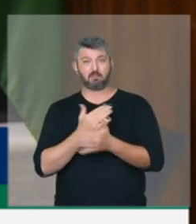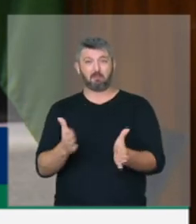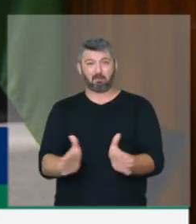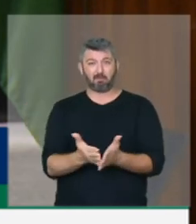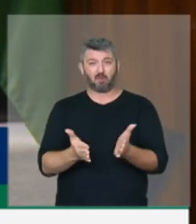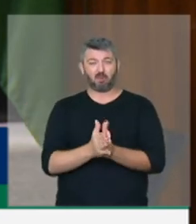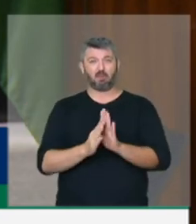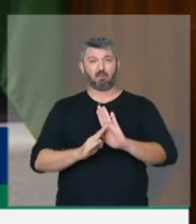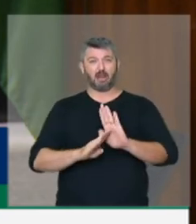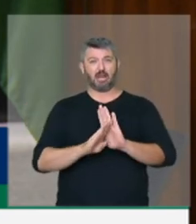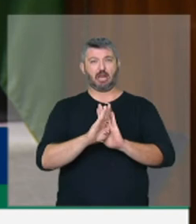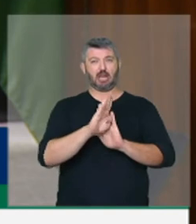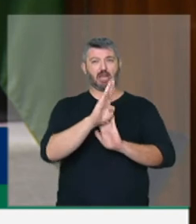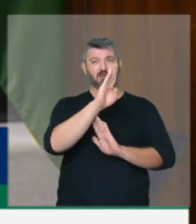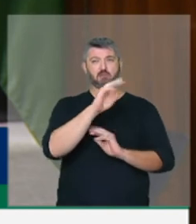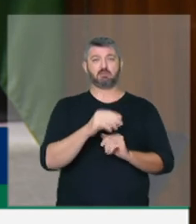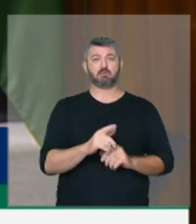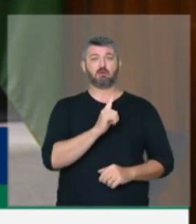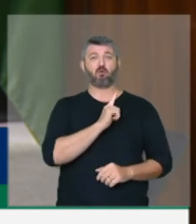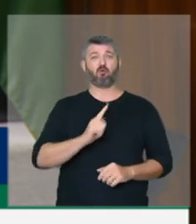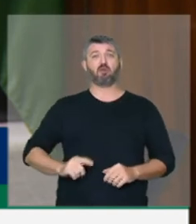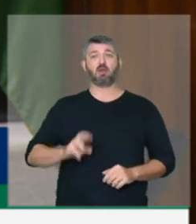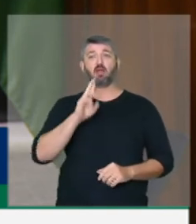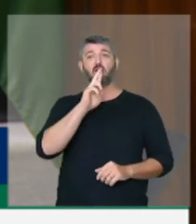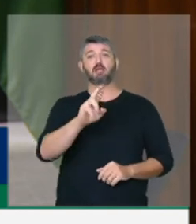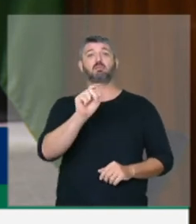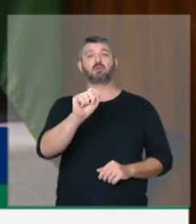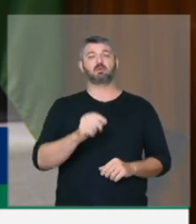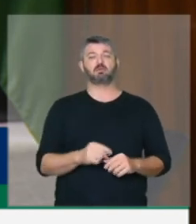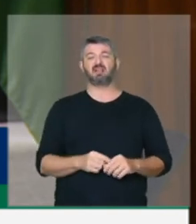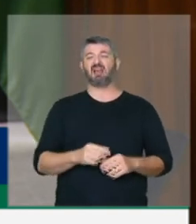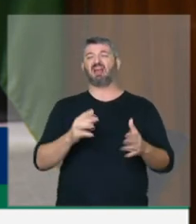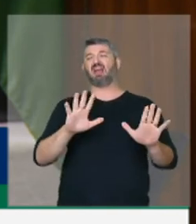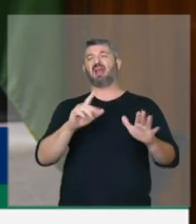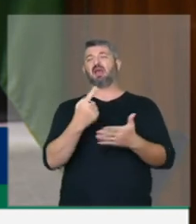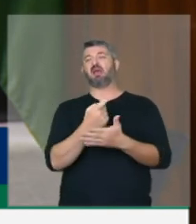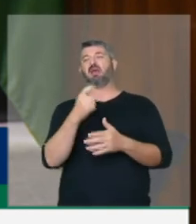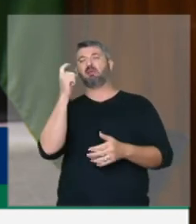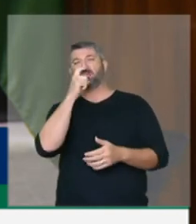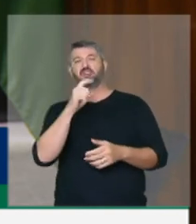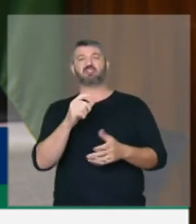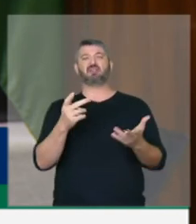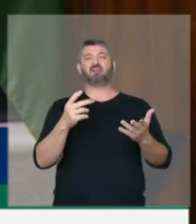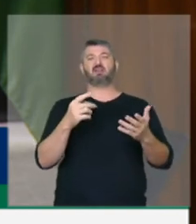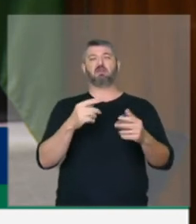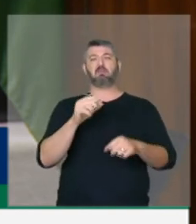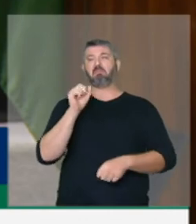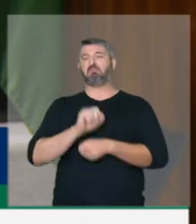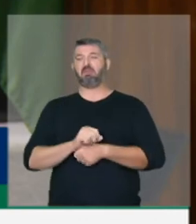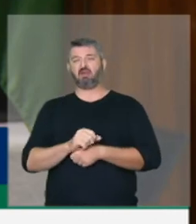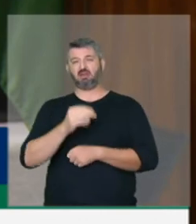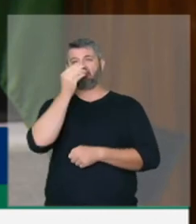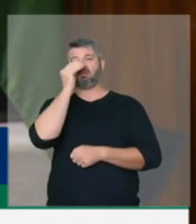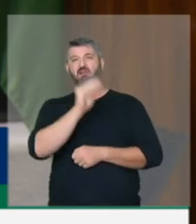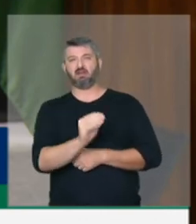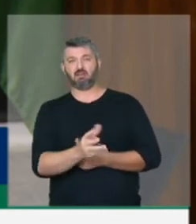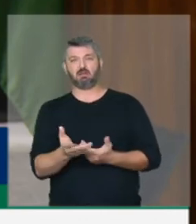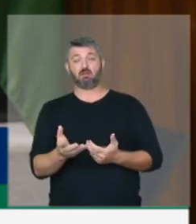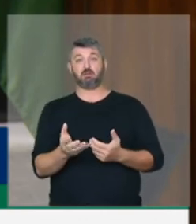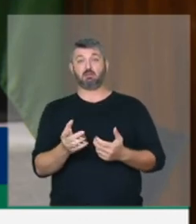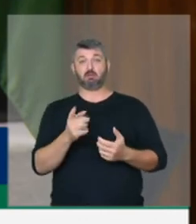pobreza, e a resposta do governo, negacionismo, paralisia. Infelizmente, ao invés de